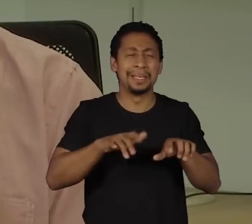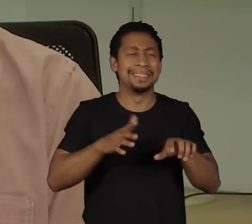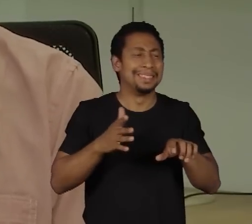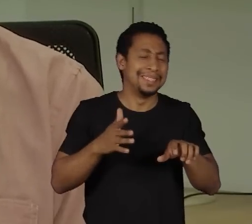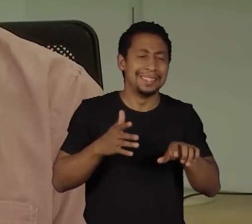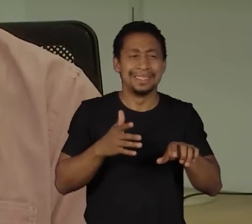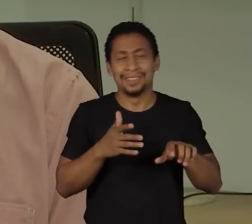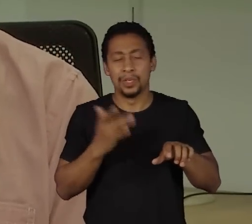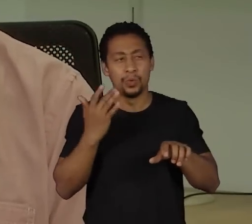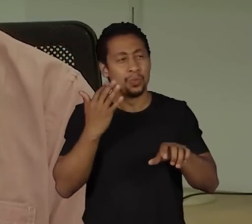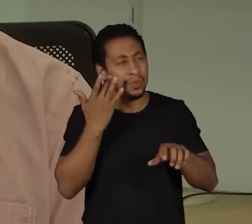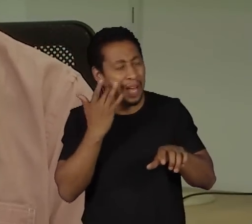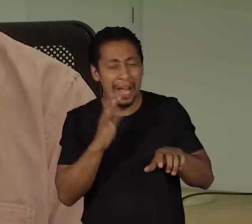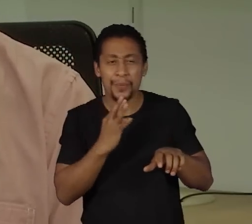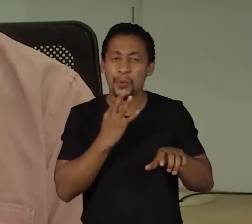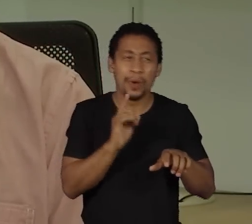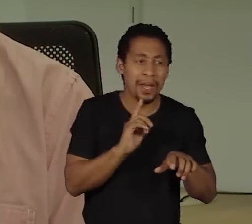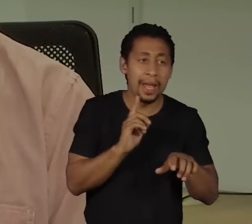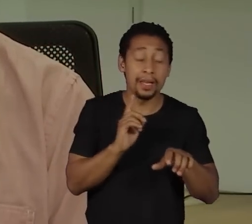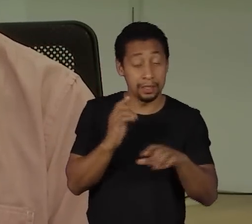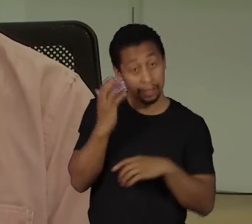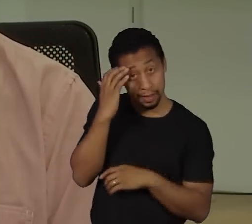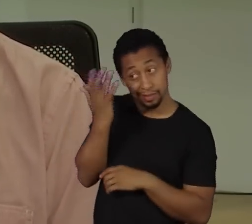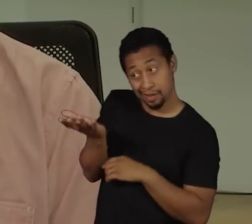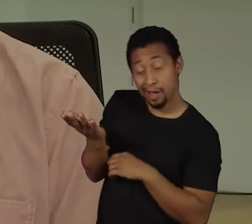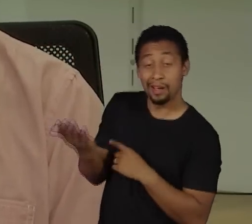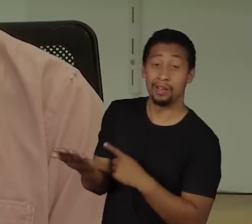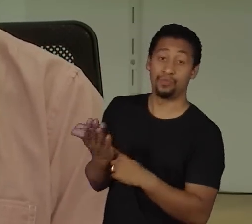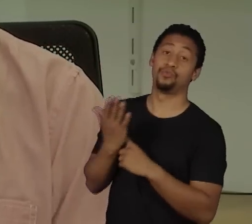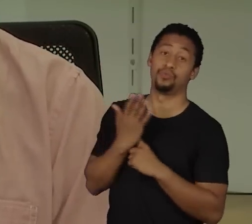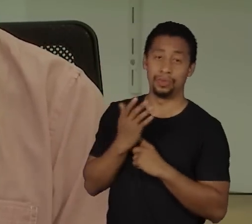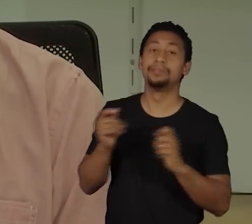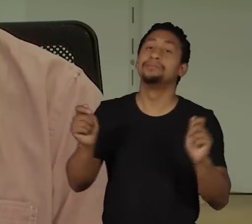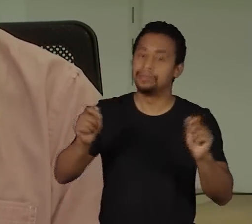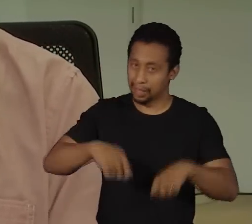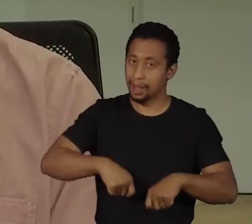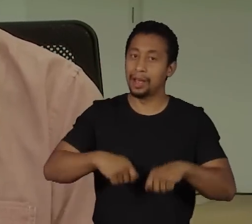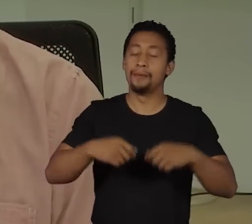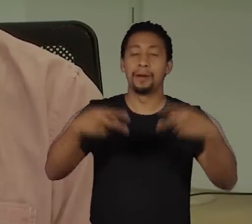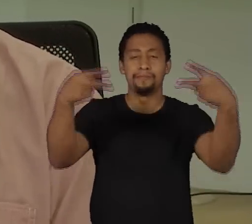coisa simples, você já consegue usar esses programas para fazer pelo menos um